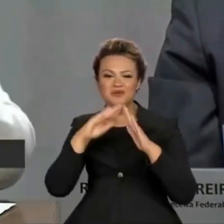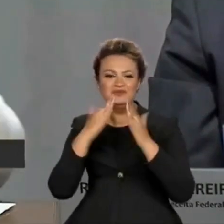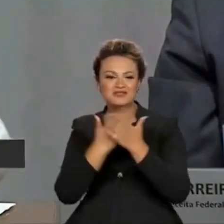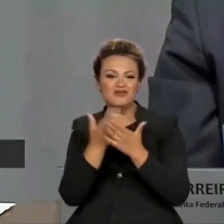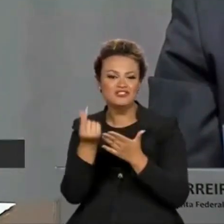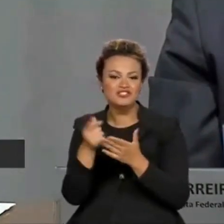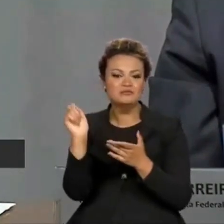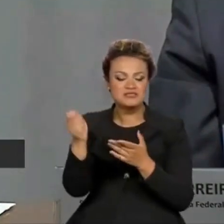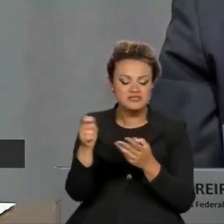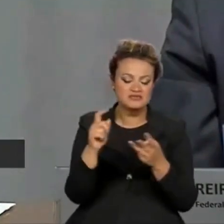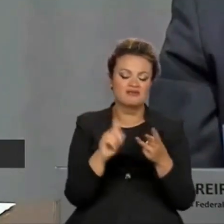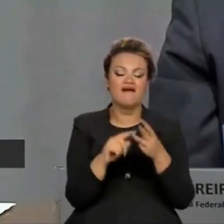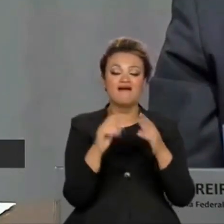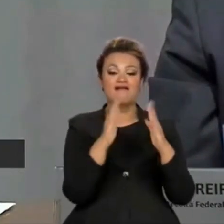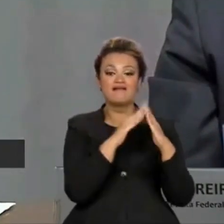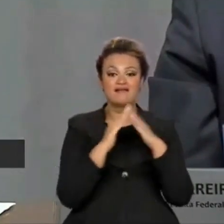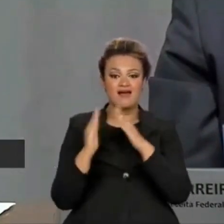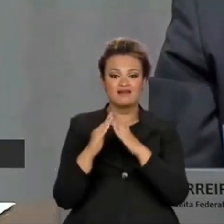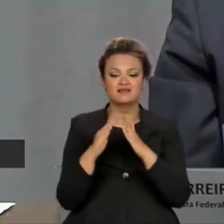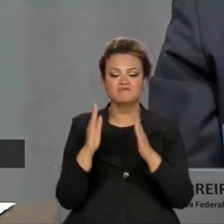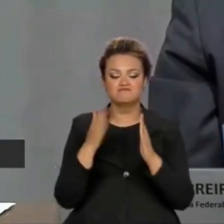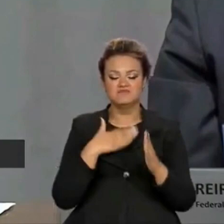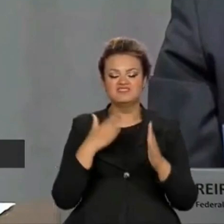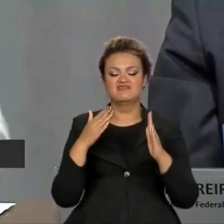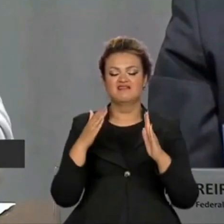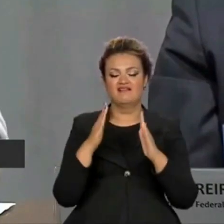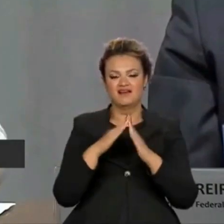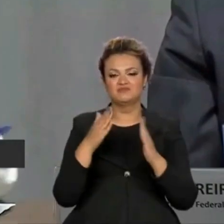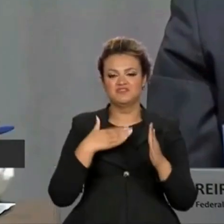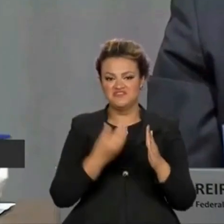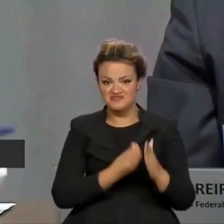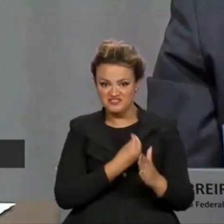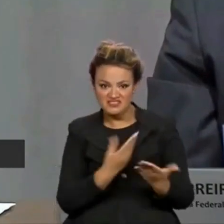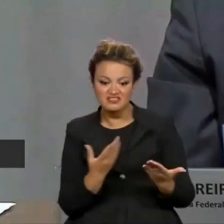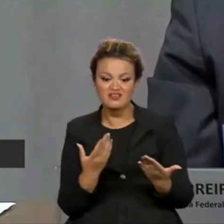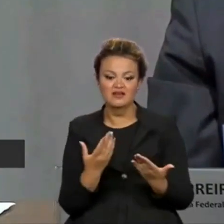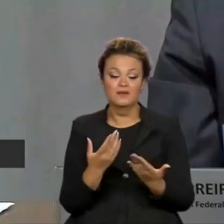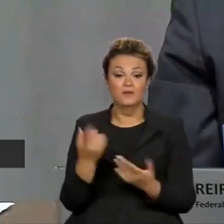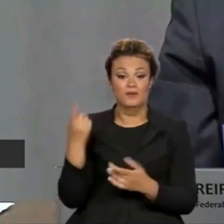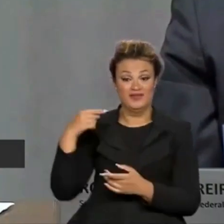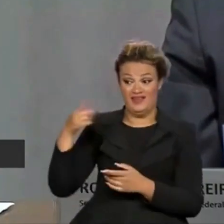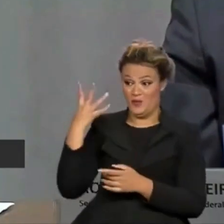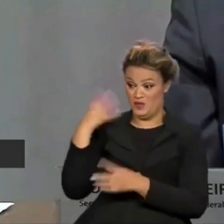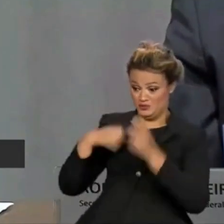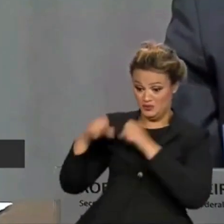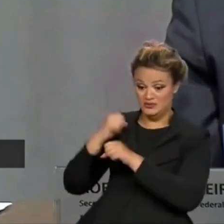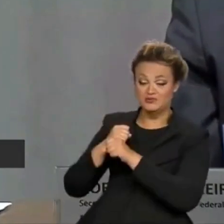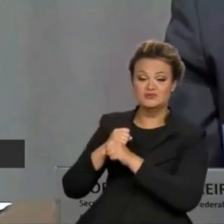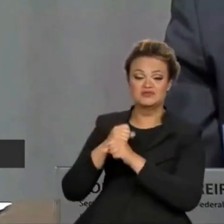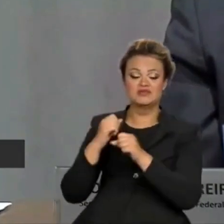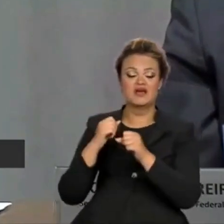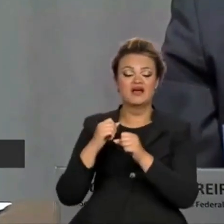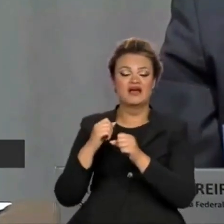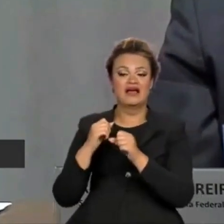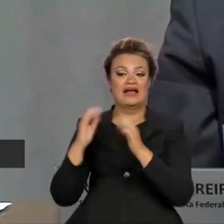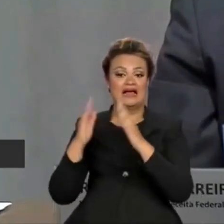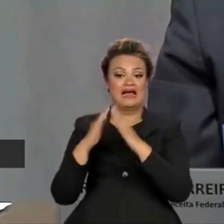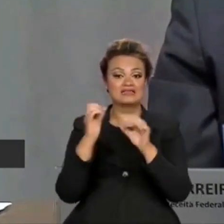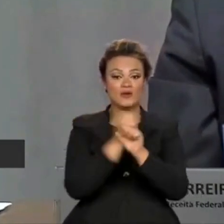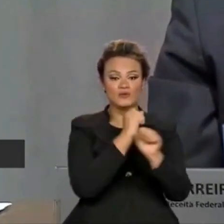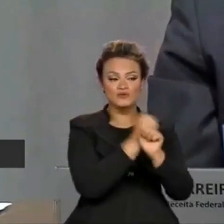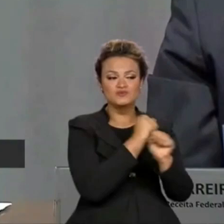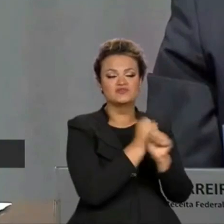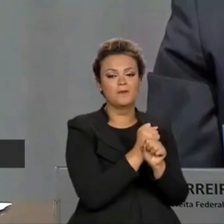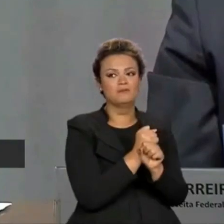vai diminuir o número de casas populares a serem construídas no Brasil, até ficamos 4 anos sem construir casas para quem ganha até um salário mínimo e